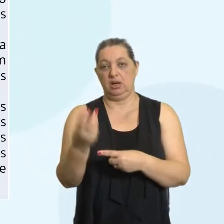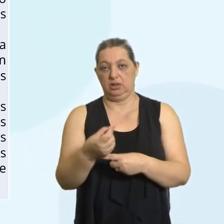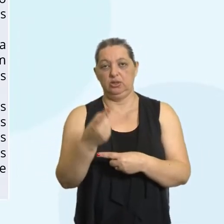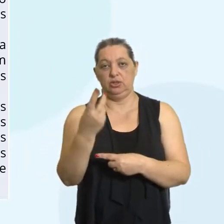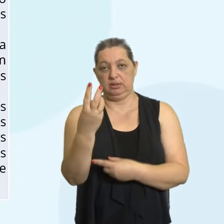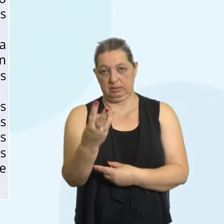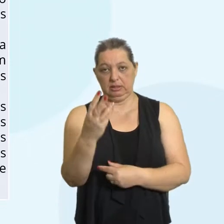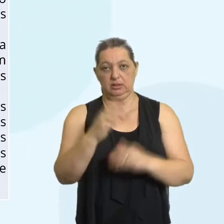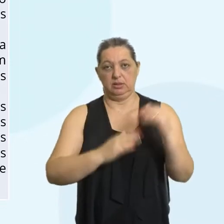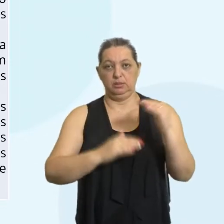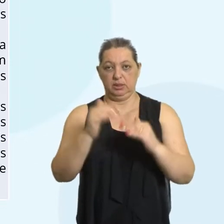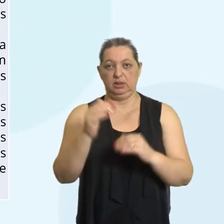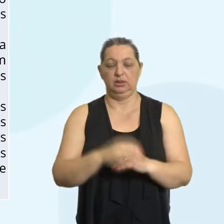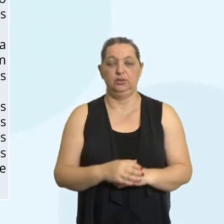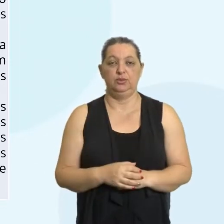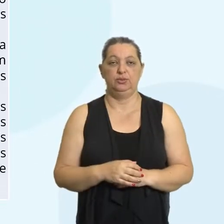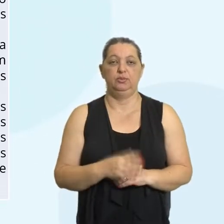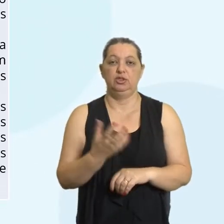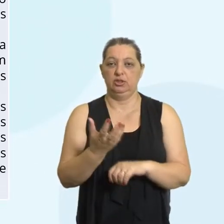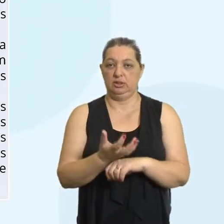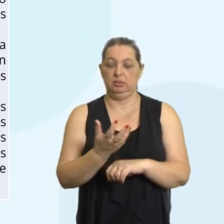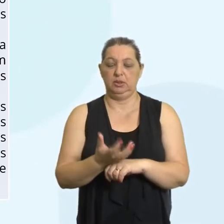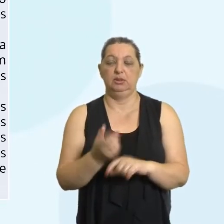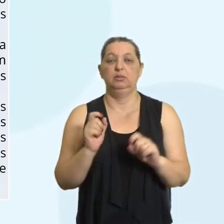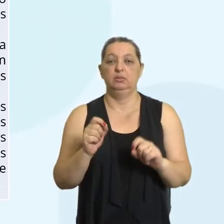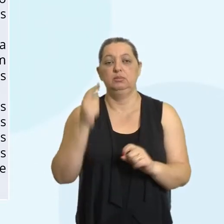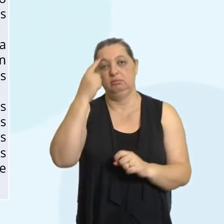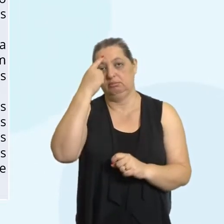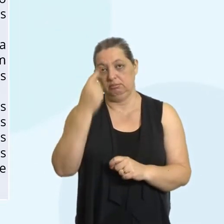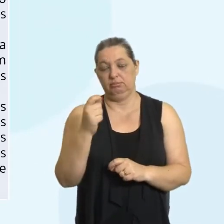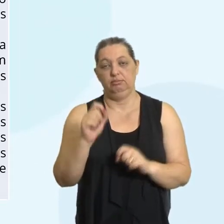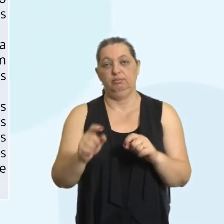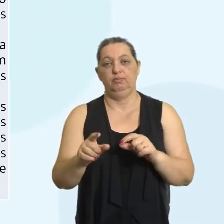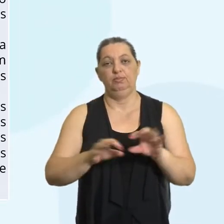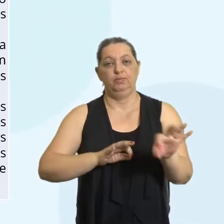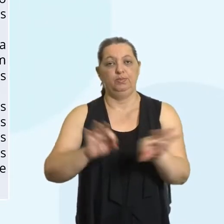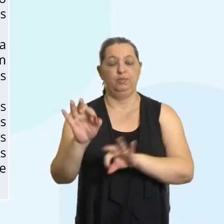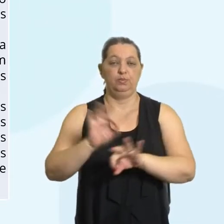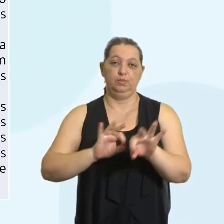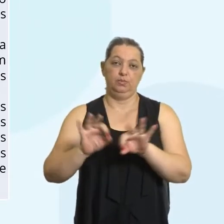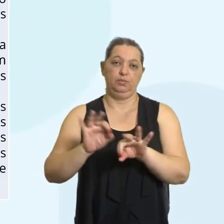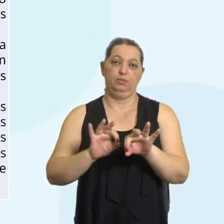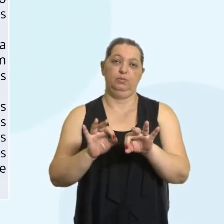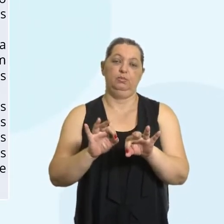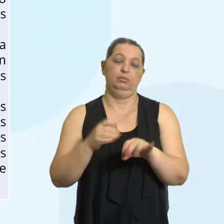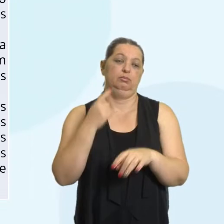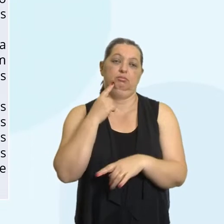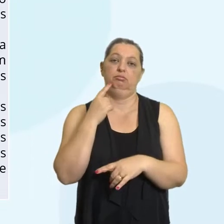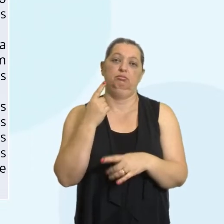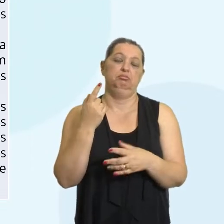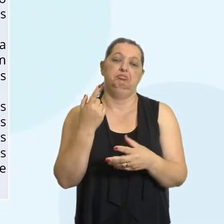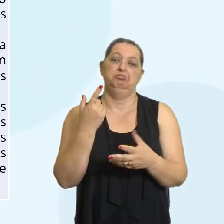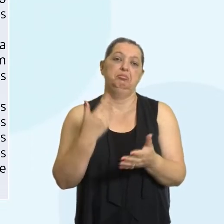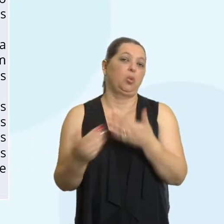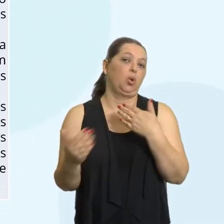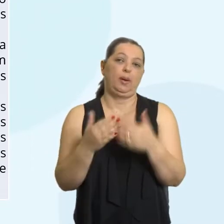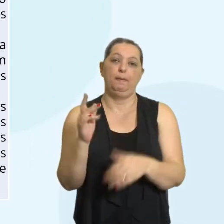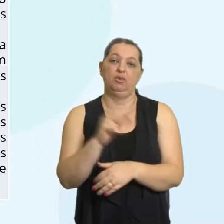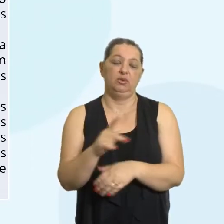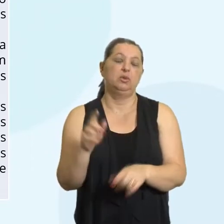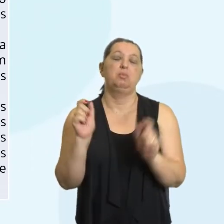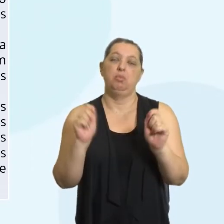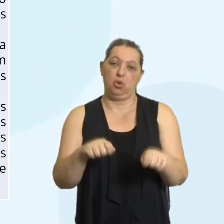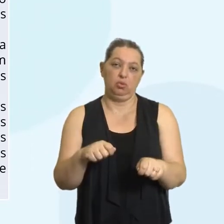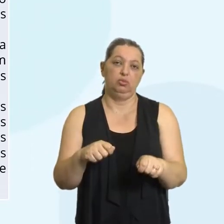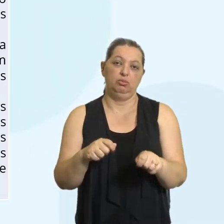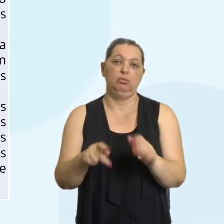habilidades nessa ideia aqui essa ideia de projeto aqui não importa qual o professor vai medir a aula não